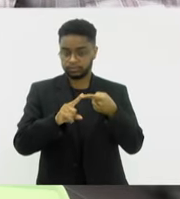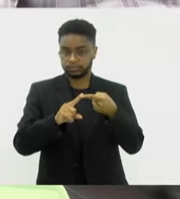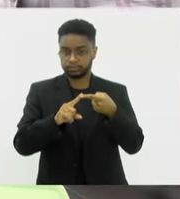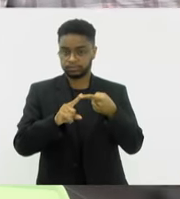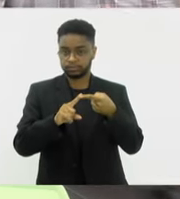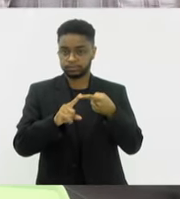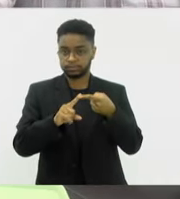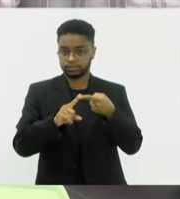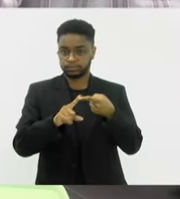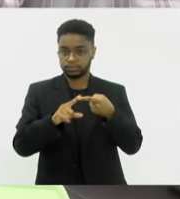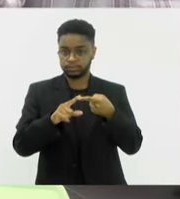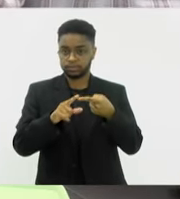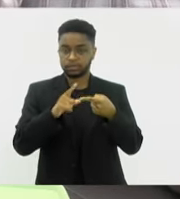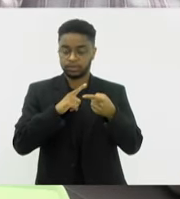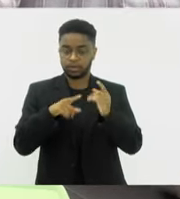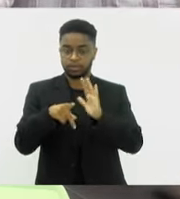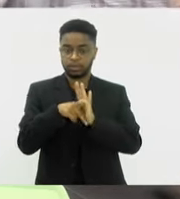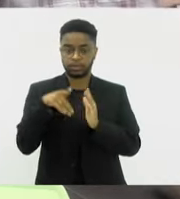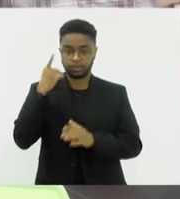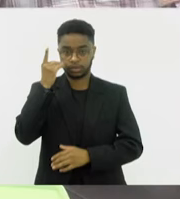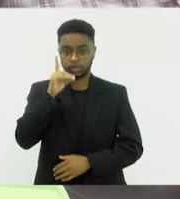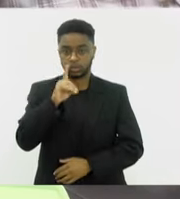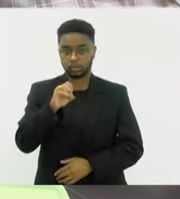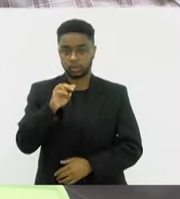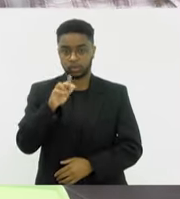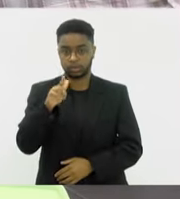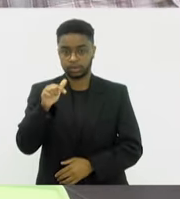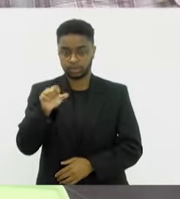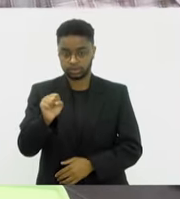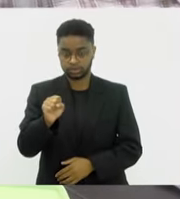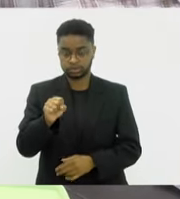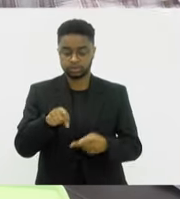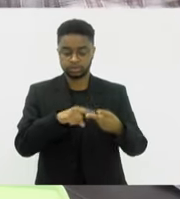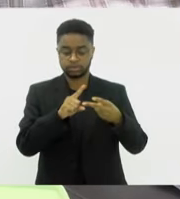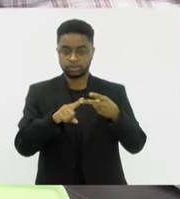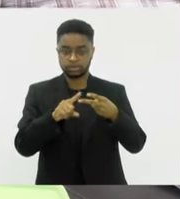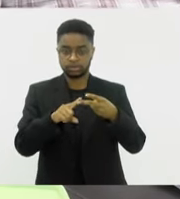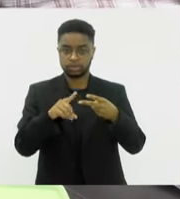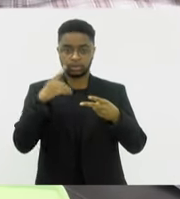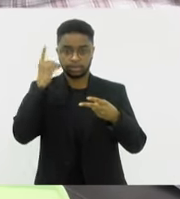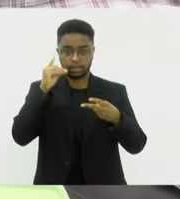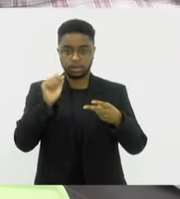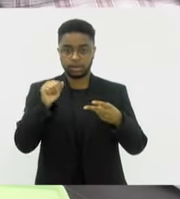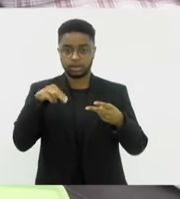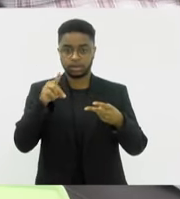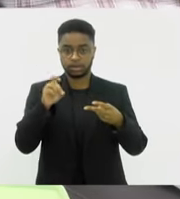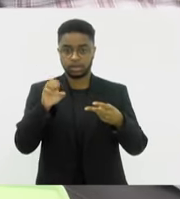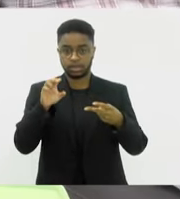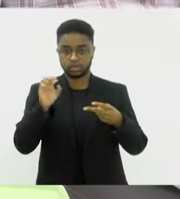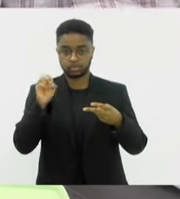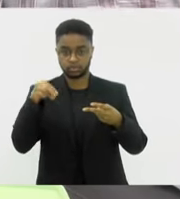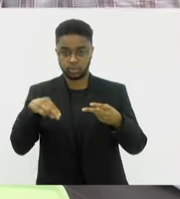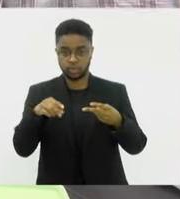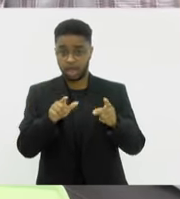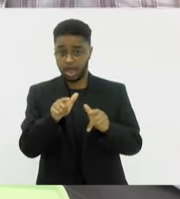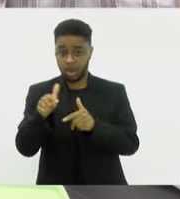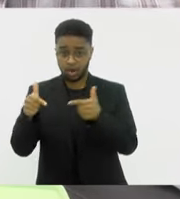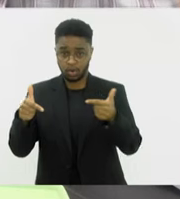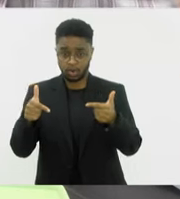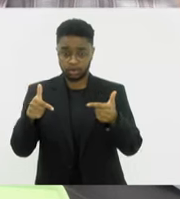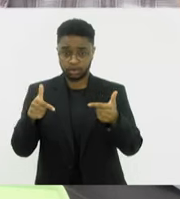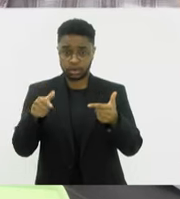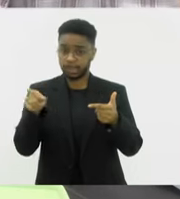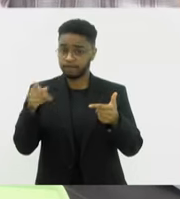tem uma do deputado Douglas Ruas e outra do deputado Anderson. As outras emendas, a